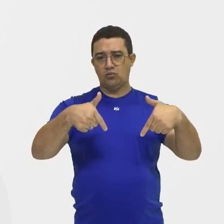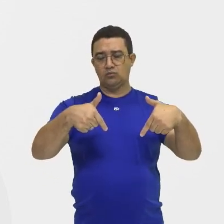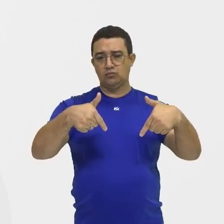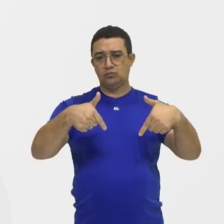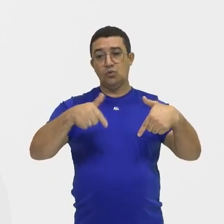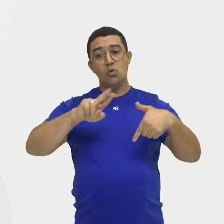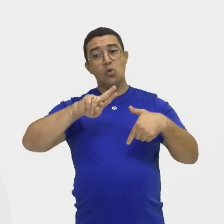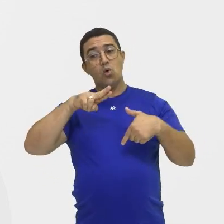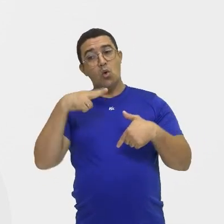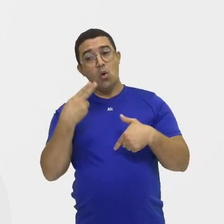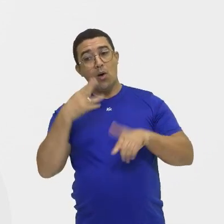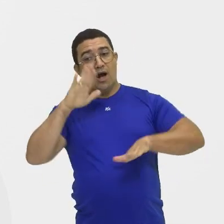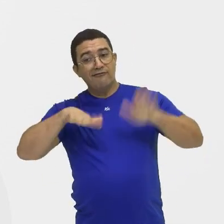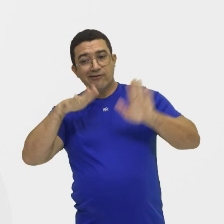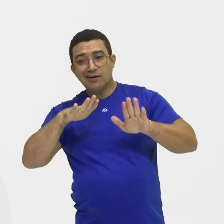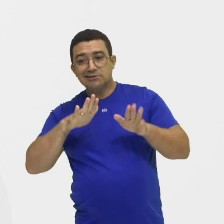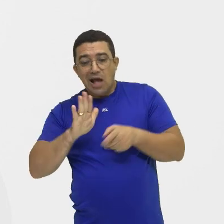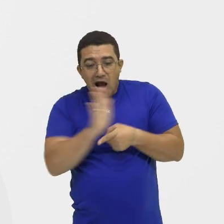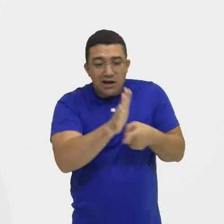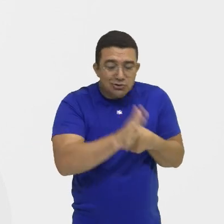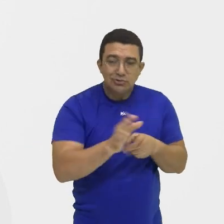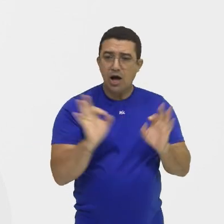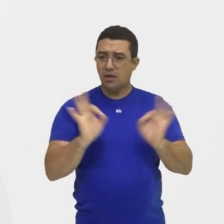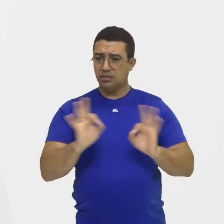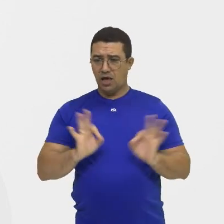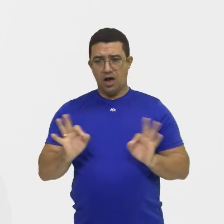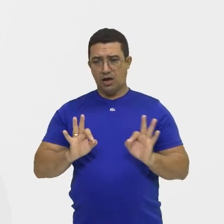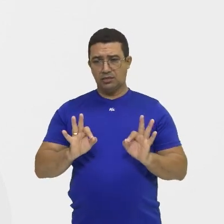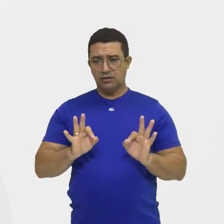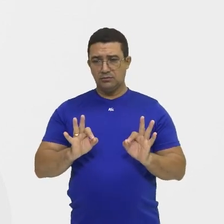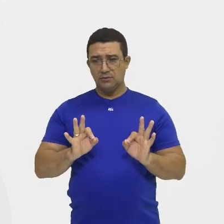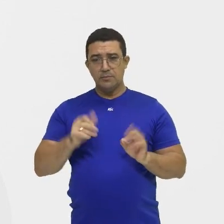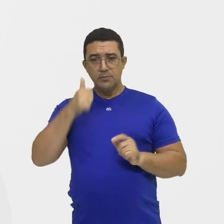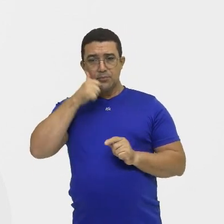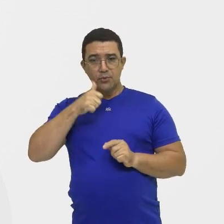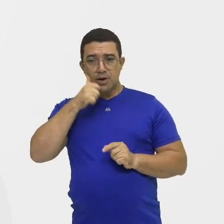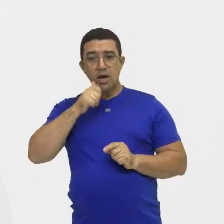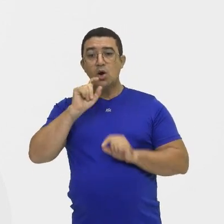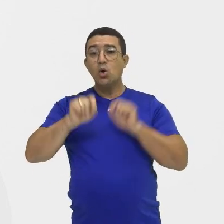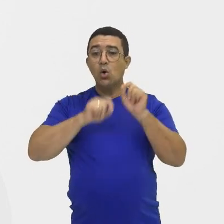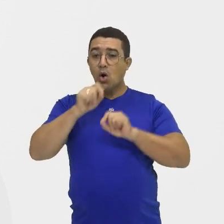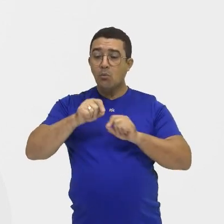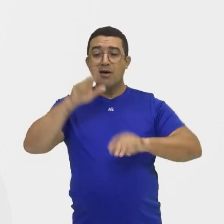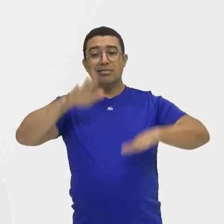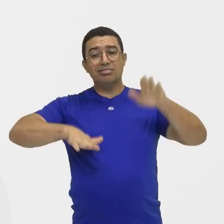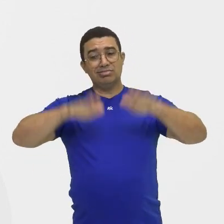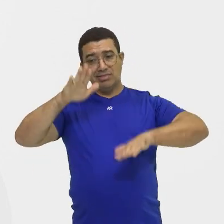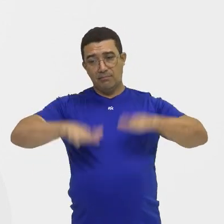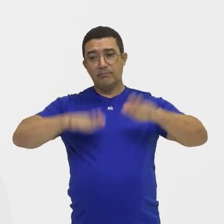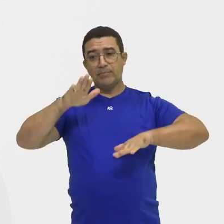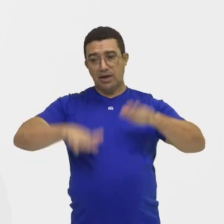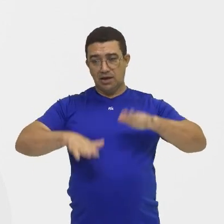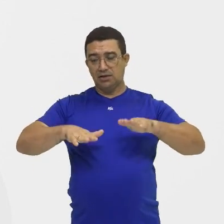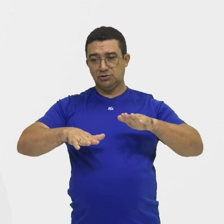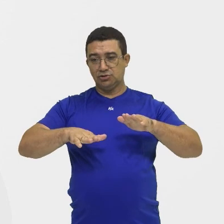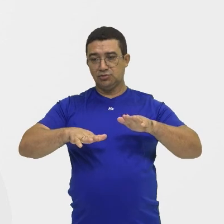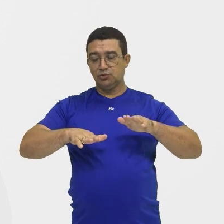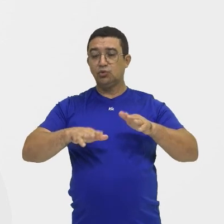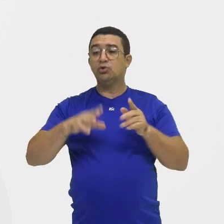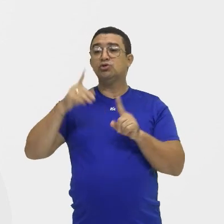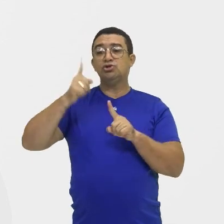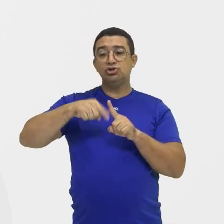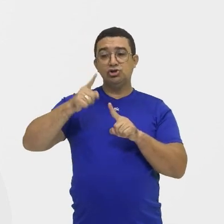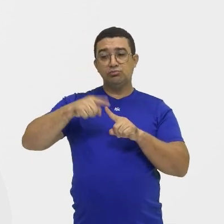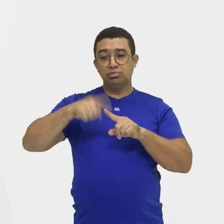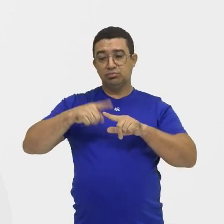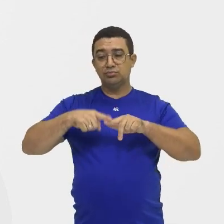faça, ou omissão, qualquer coisa que se deixe de fazer, baseada no gênero, que gênero? Mulher, gênero feminino, que